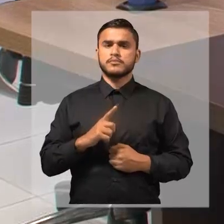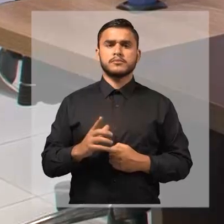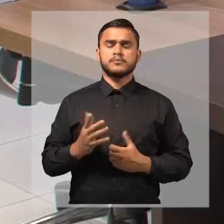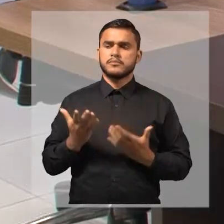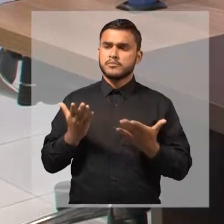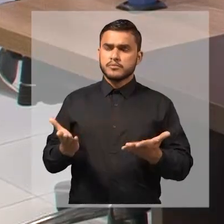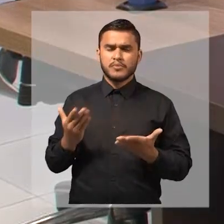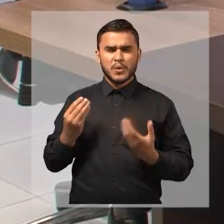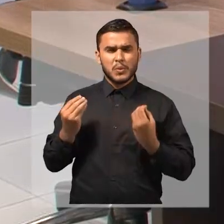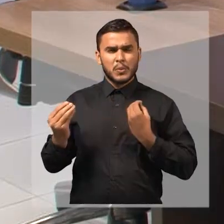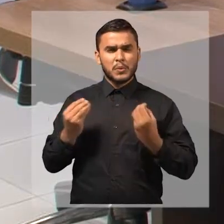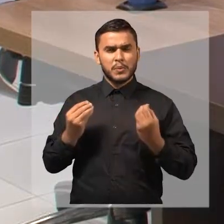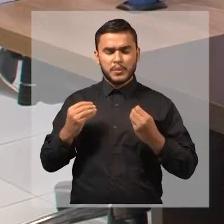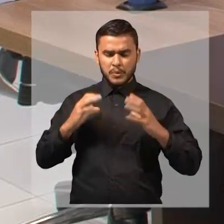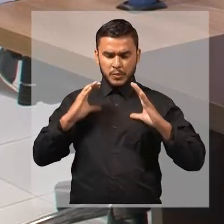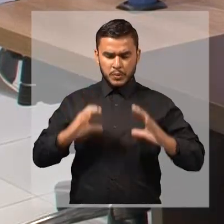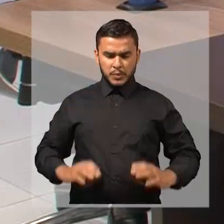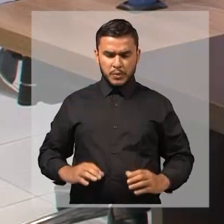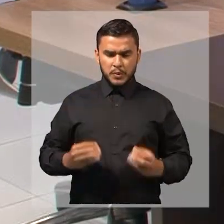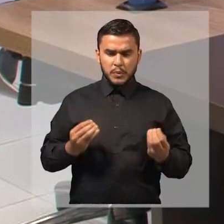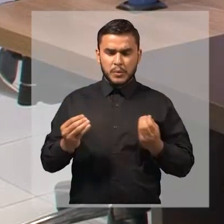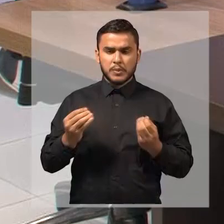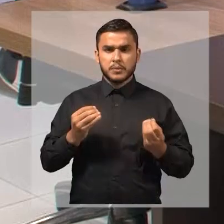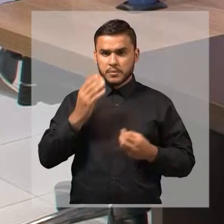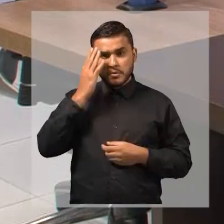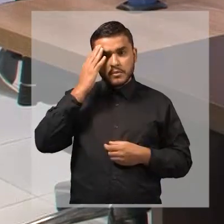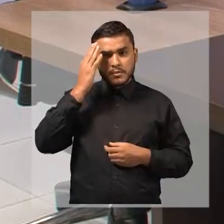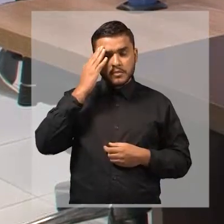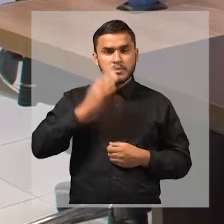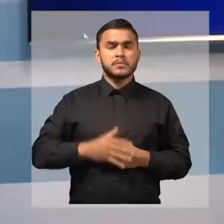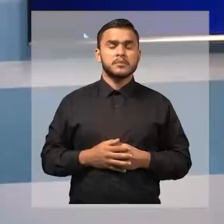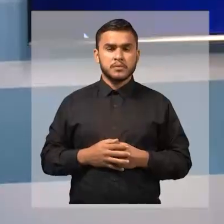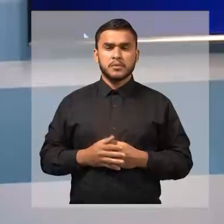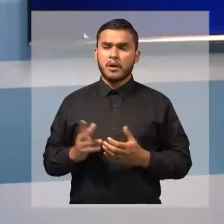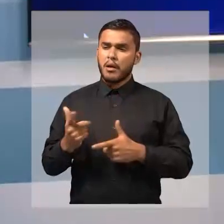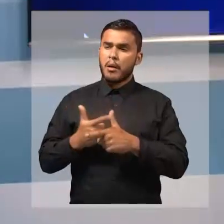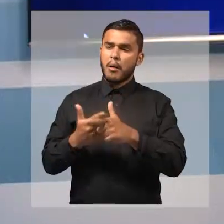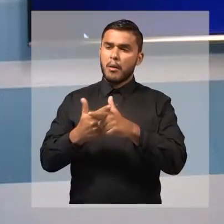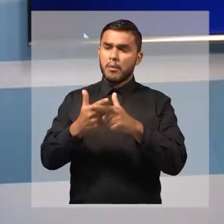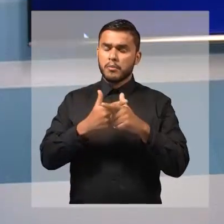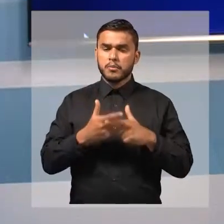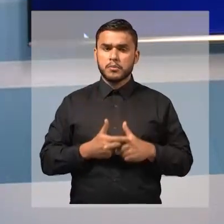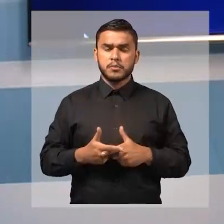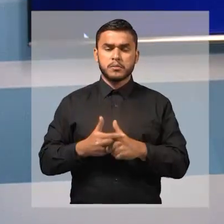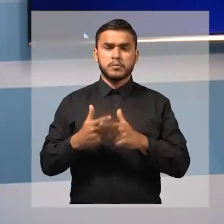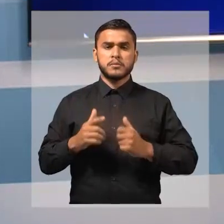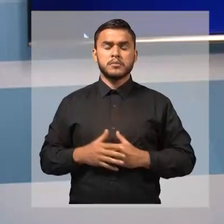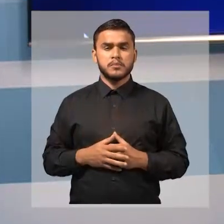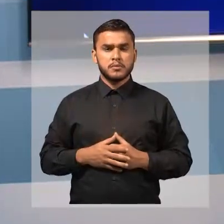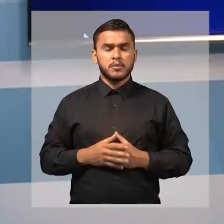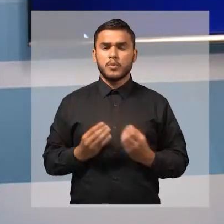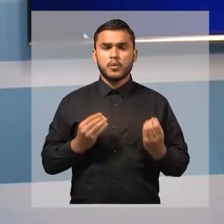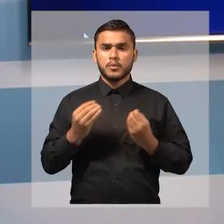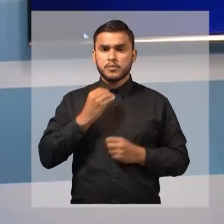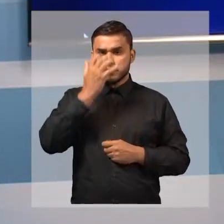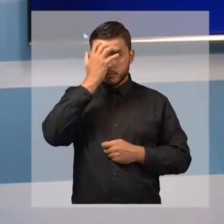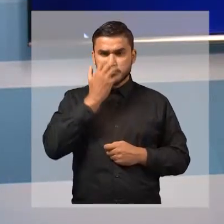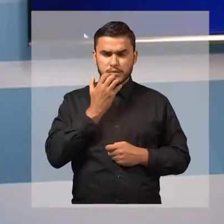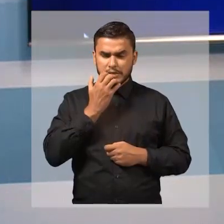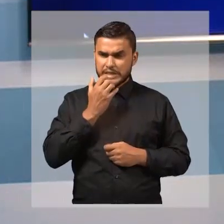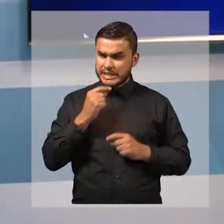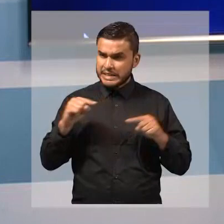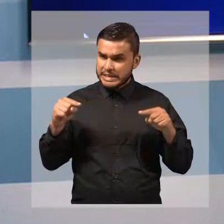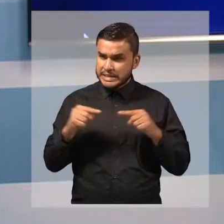aqui debruçando e tentando analisar os aspectos nefastos de tudo isso, ela exemplifica